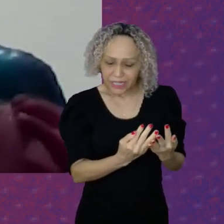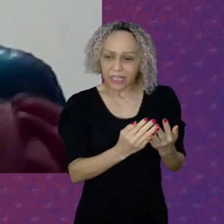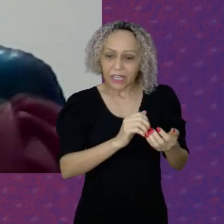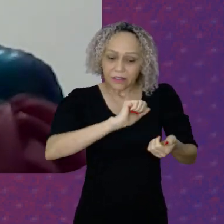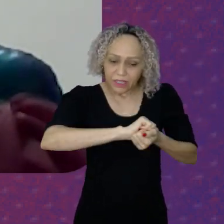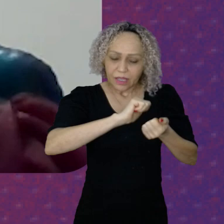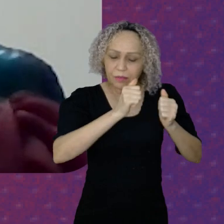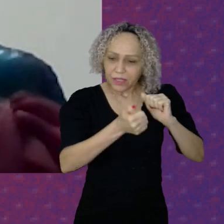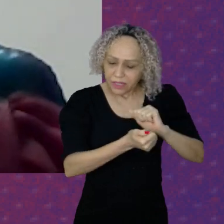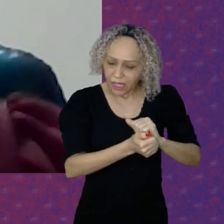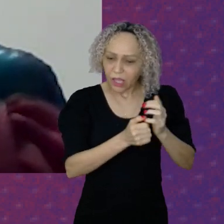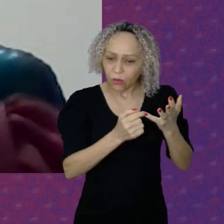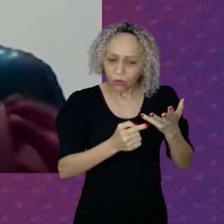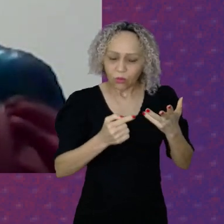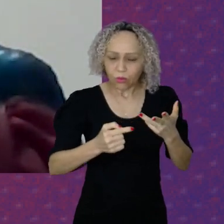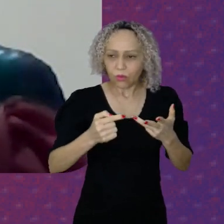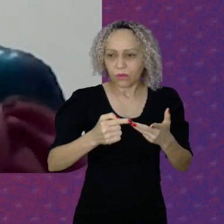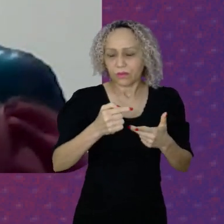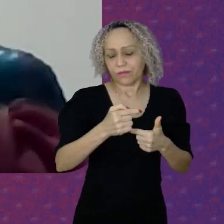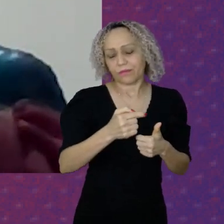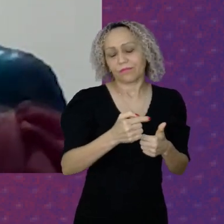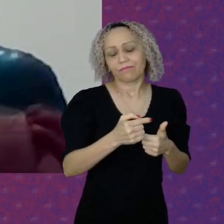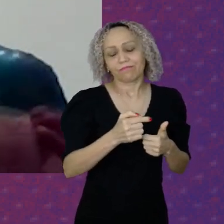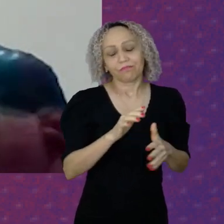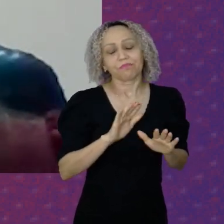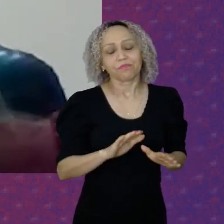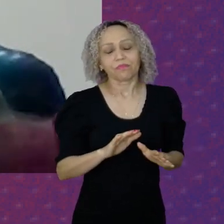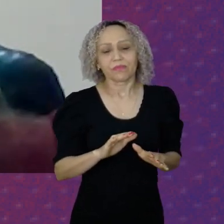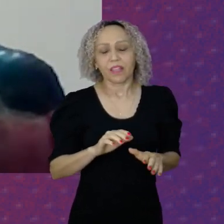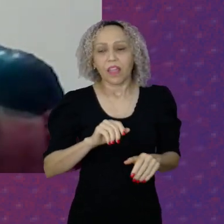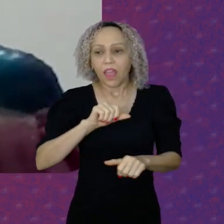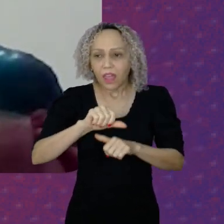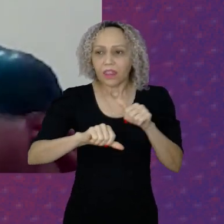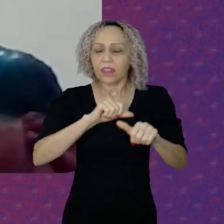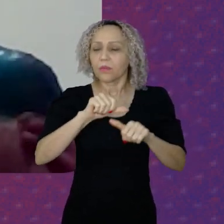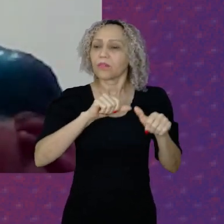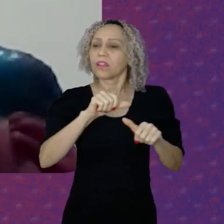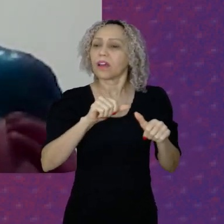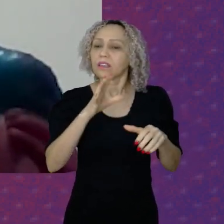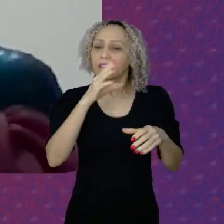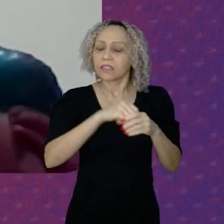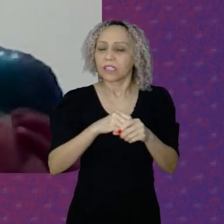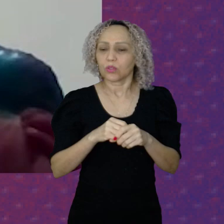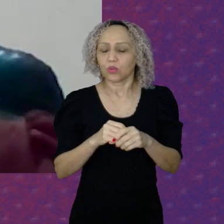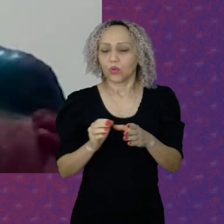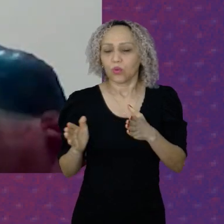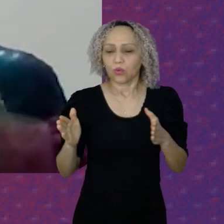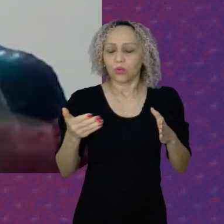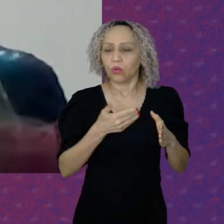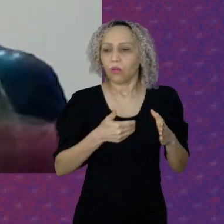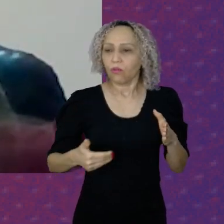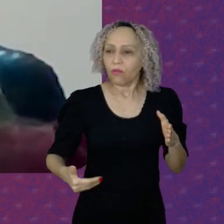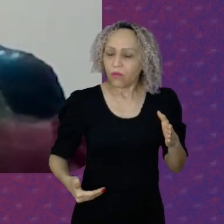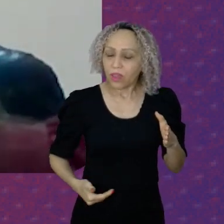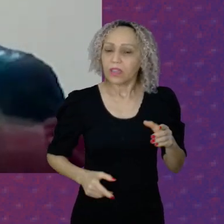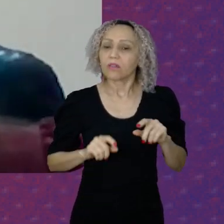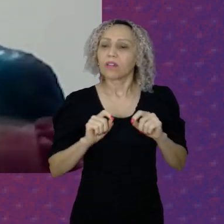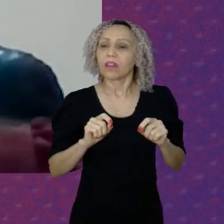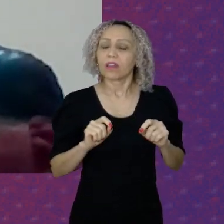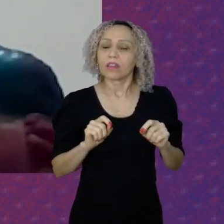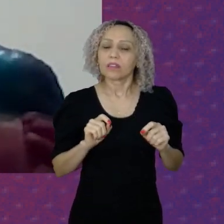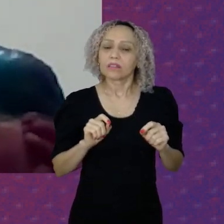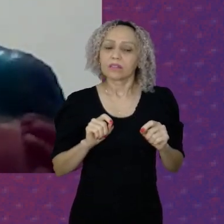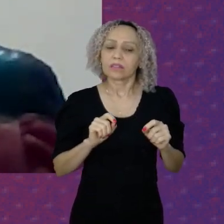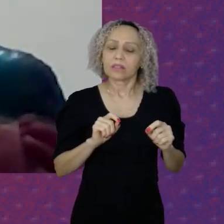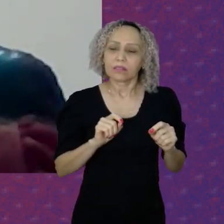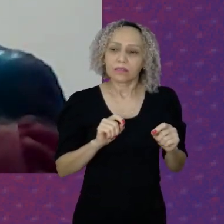mudança entre os governos ocasionou também mudanças dentro do programa que vai de encontro com o cadastro